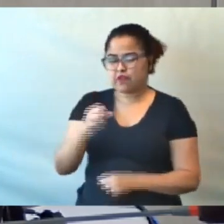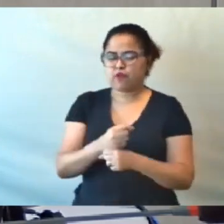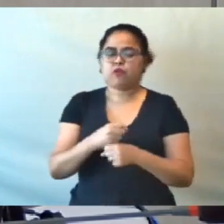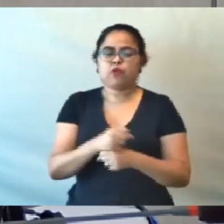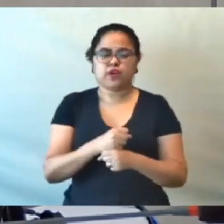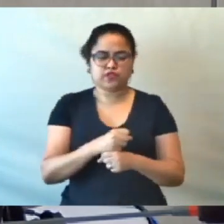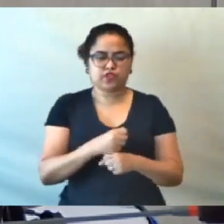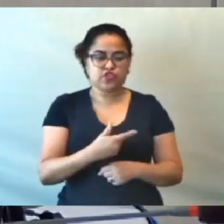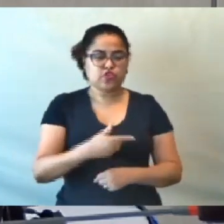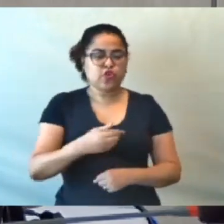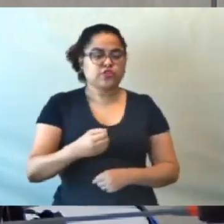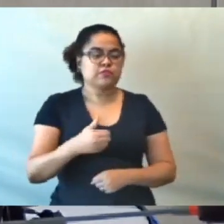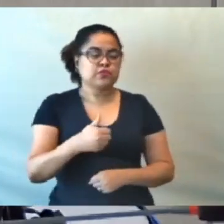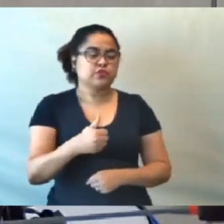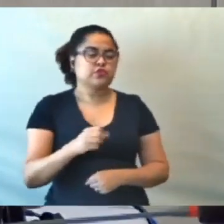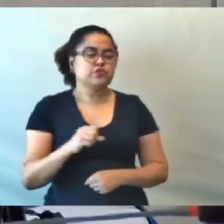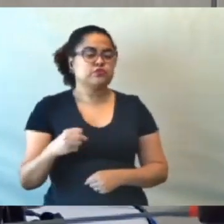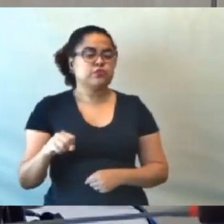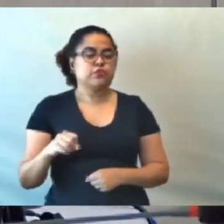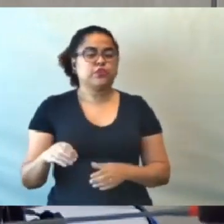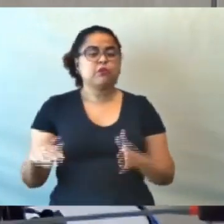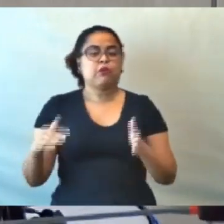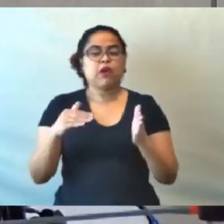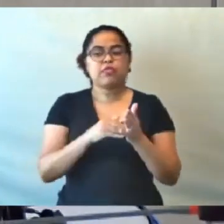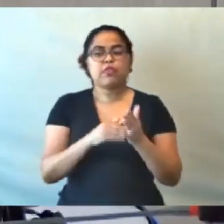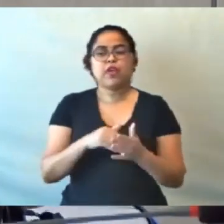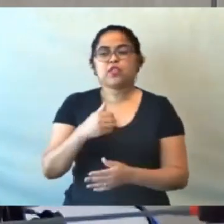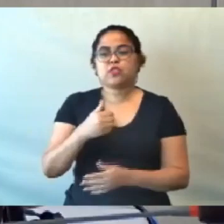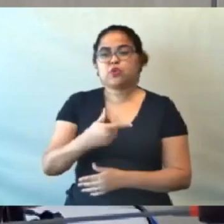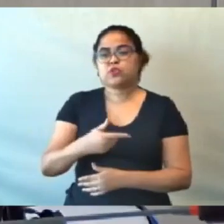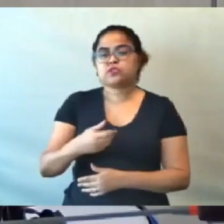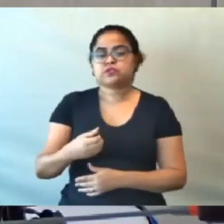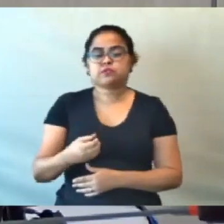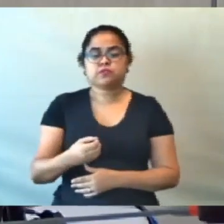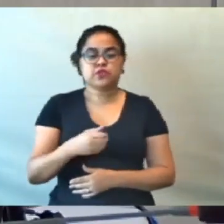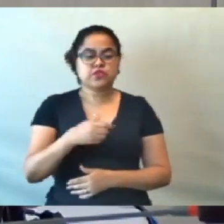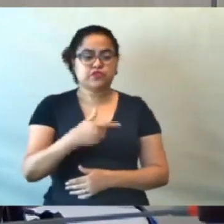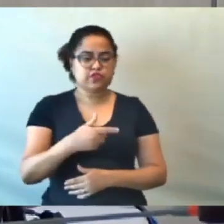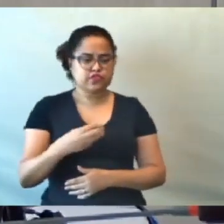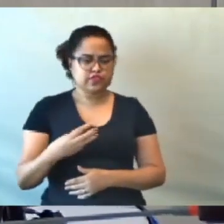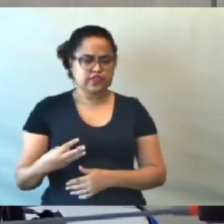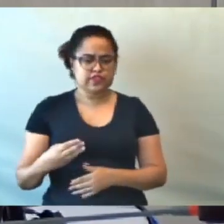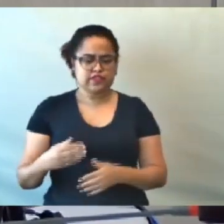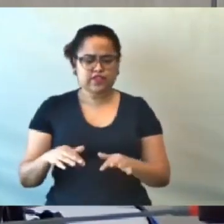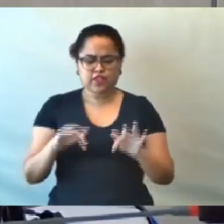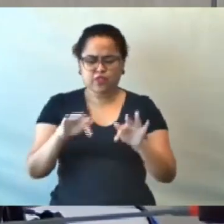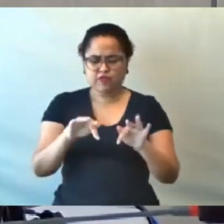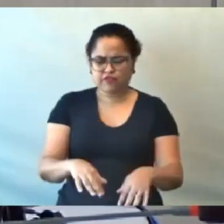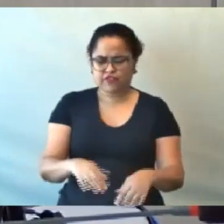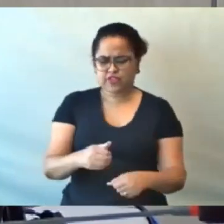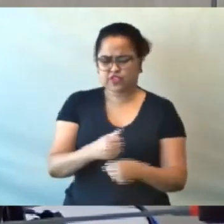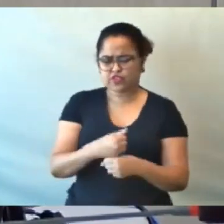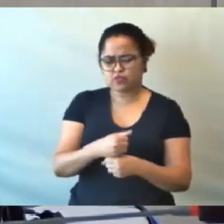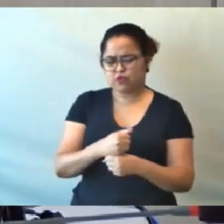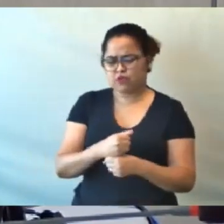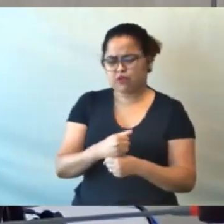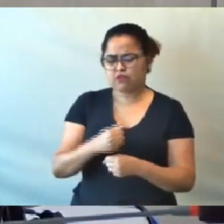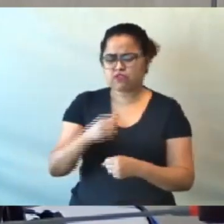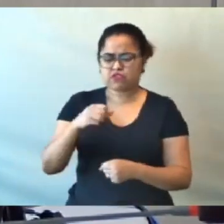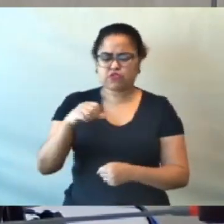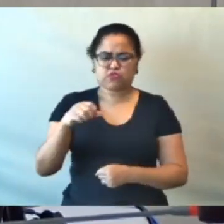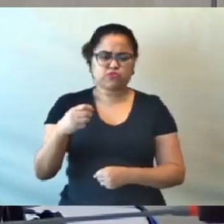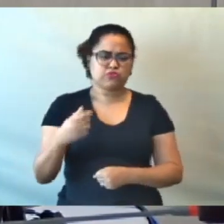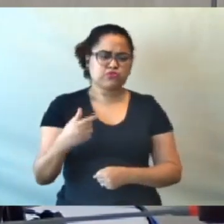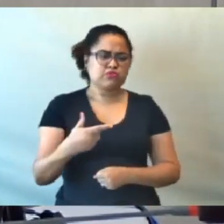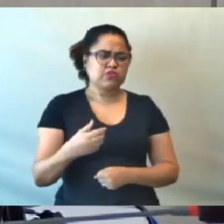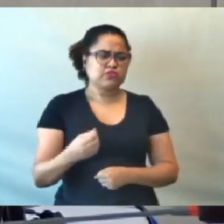2023. Chegamos ao final de 2023, por que não uma nova concorrência? Quais são os resultados obtidos nessa